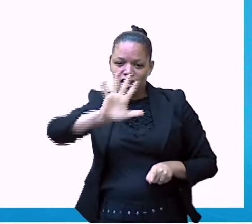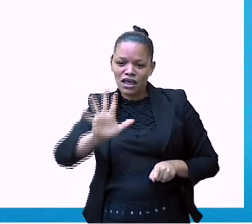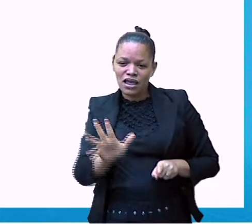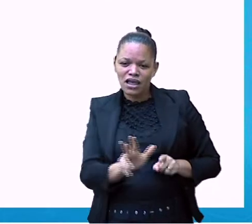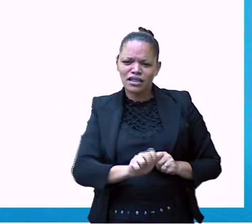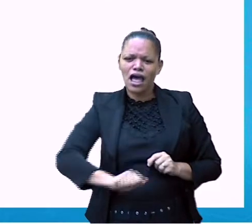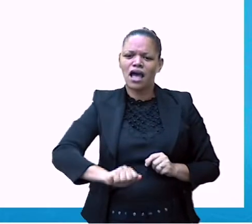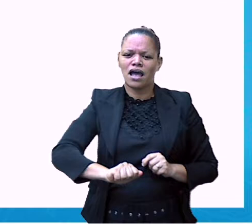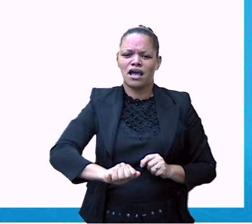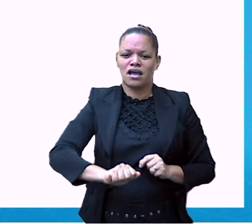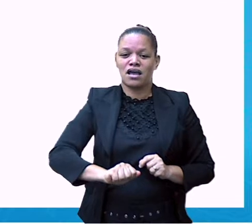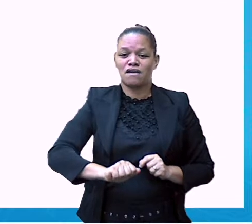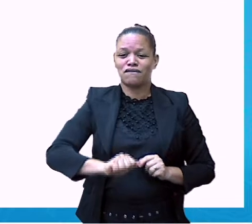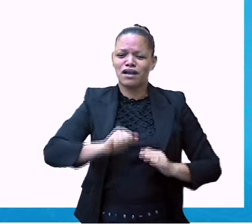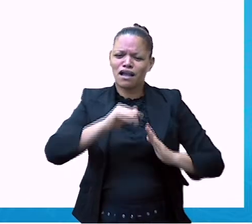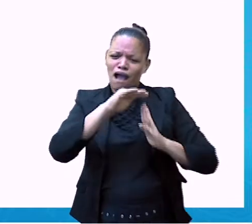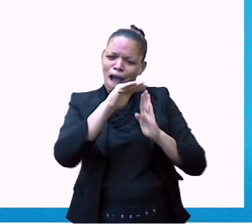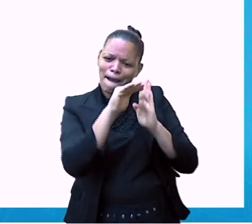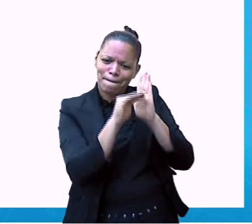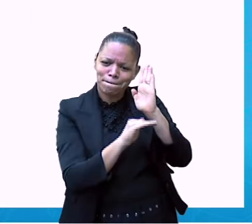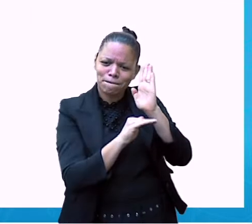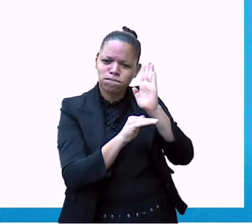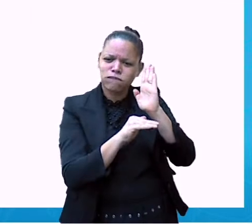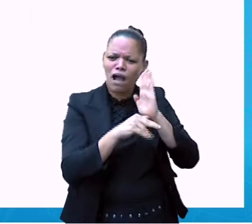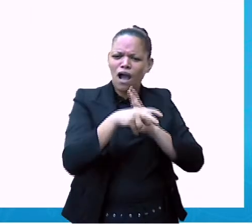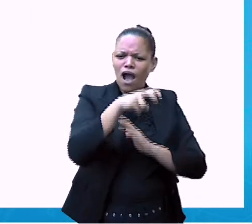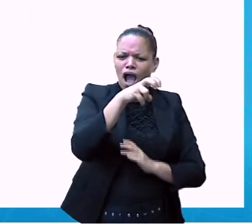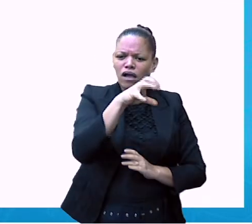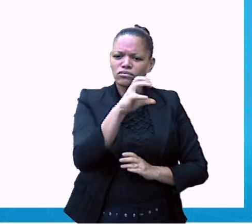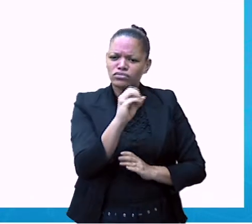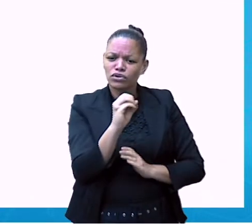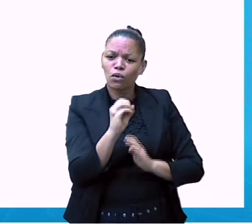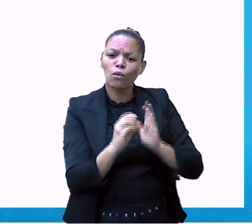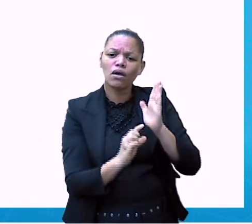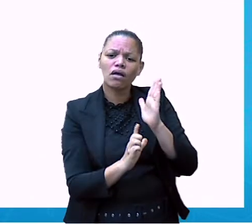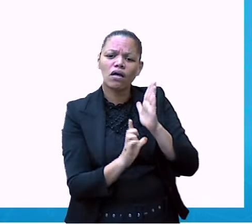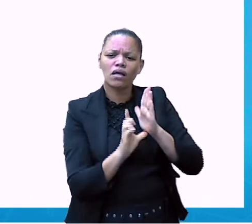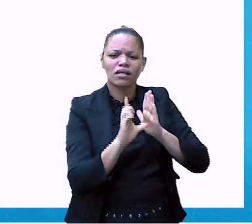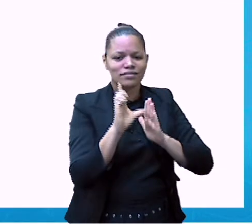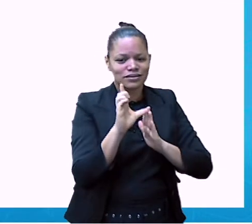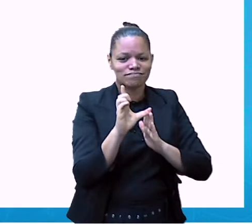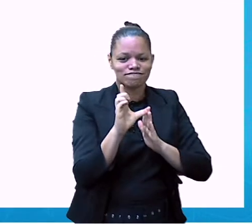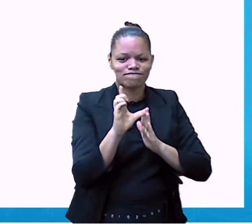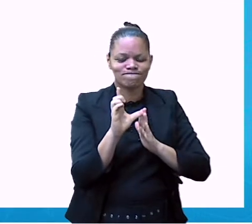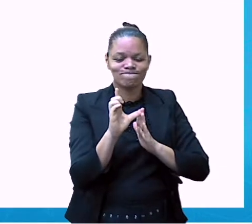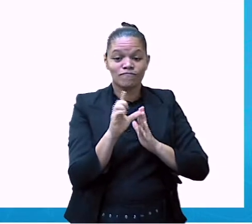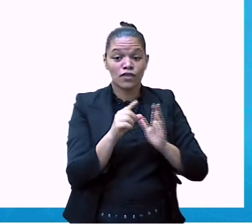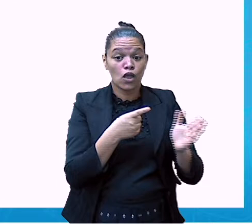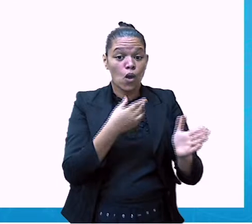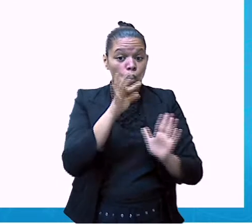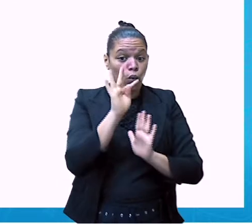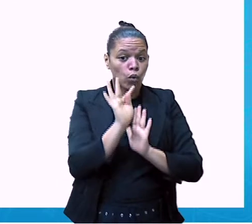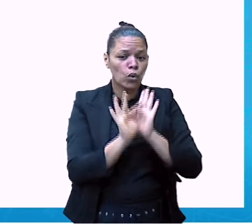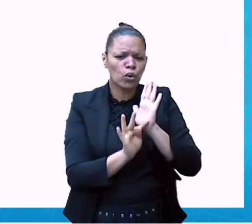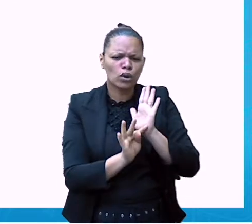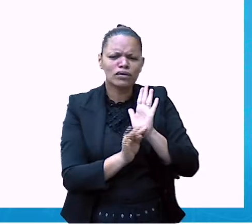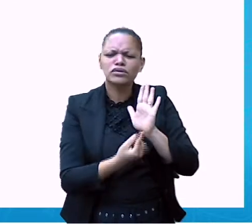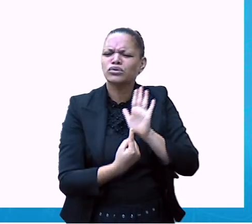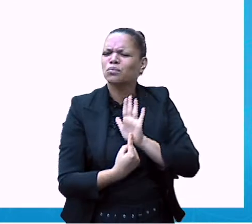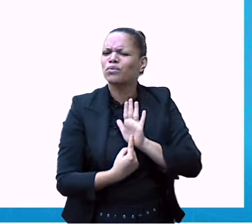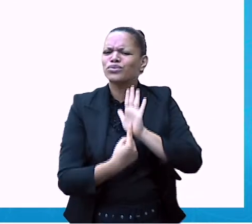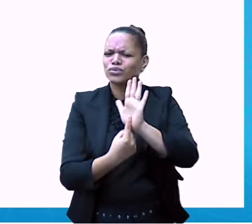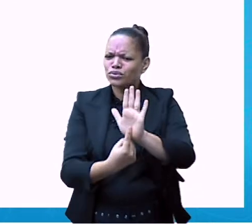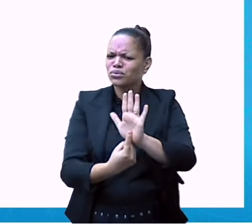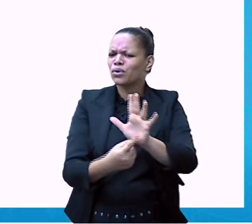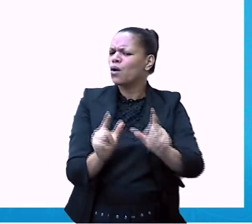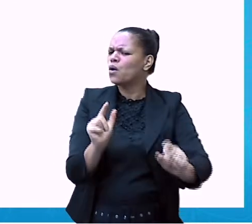50 litros. Então, nós temos aí a realidade do nosso Brasil. No ambiente que nós temos o